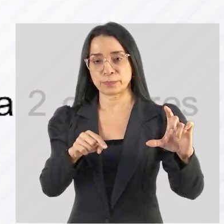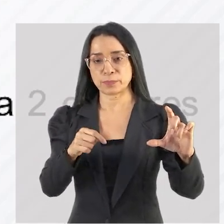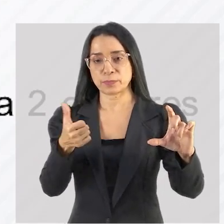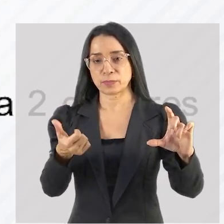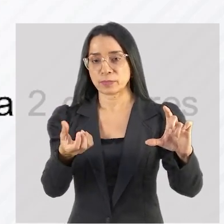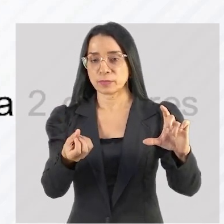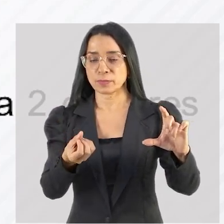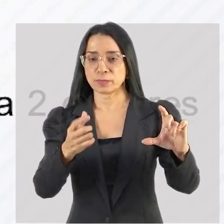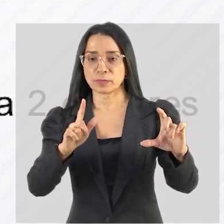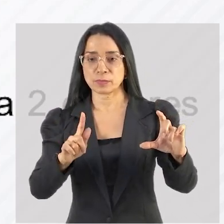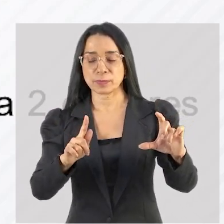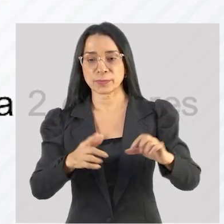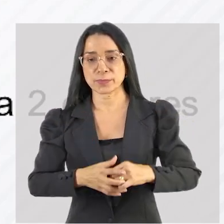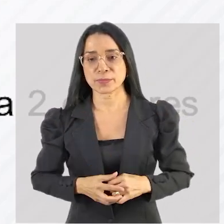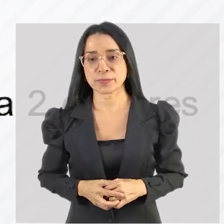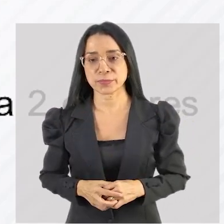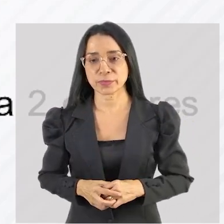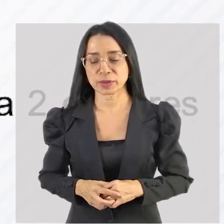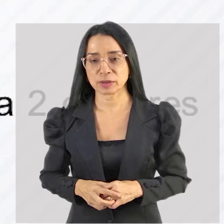16 gramas